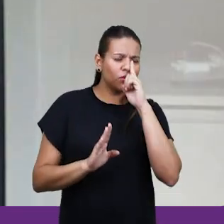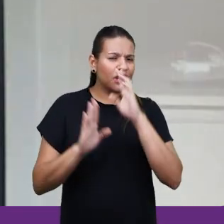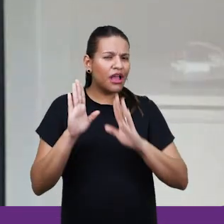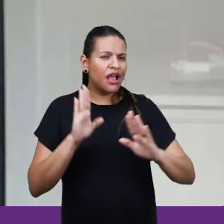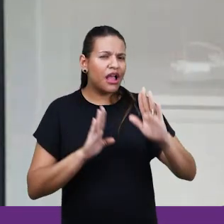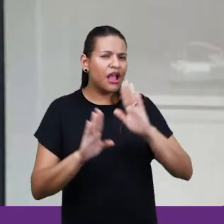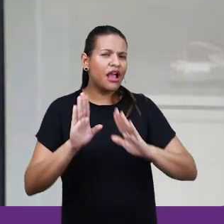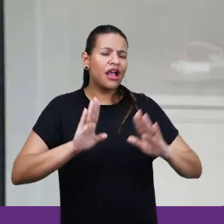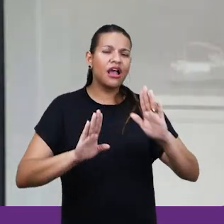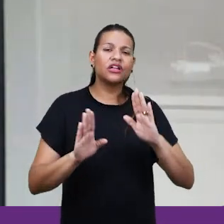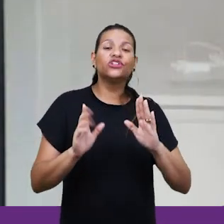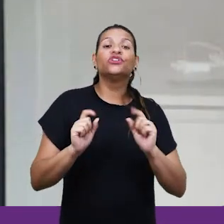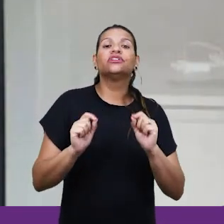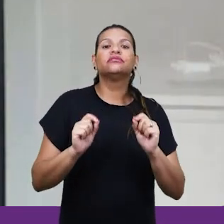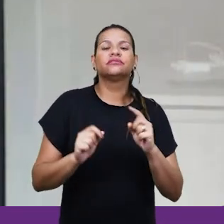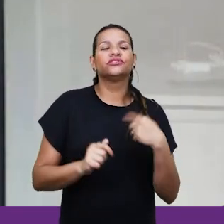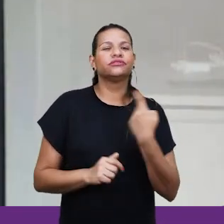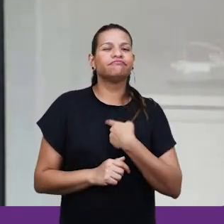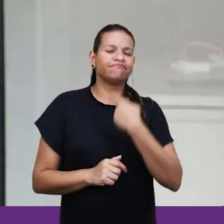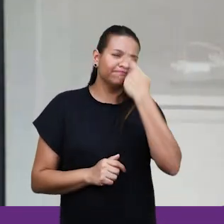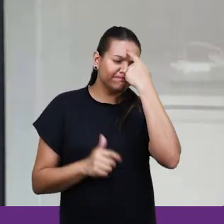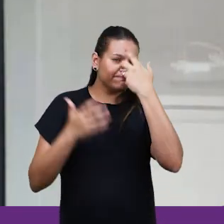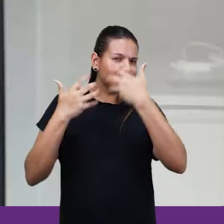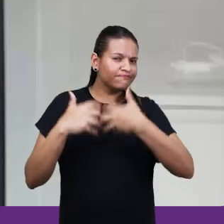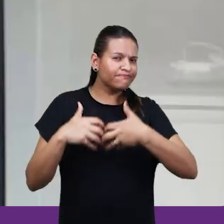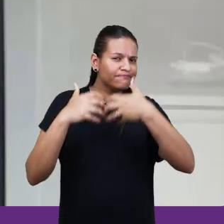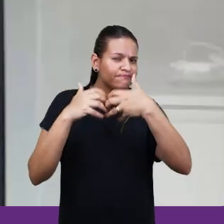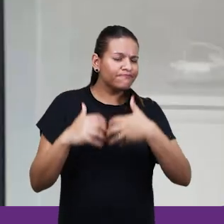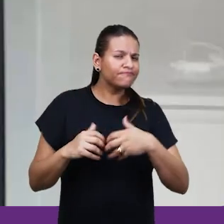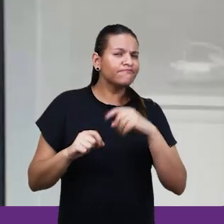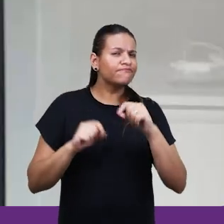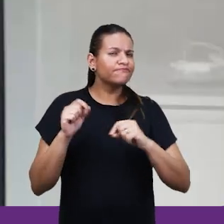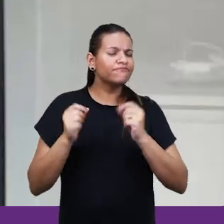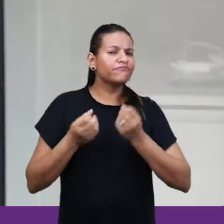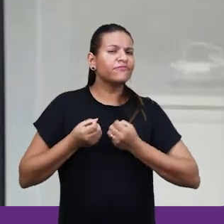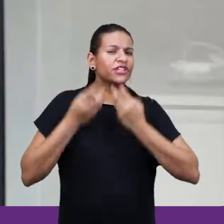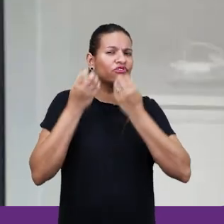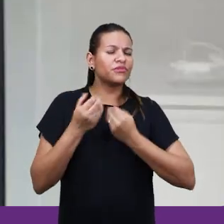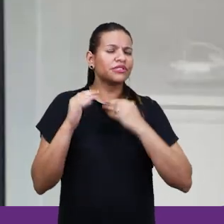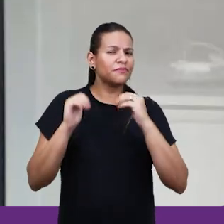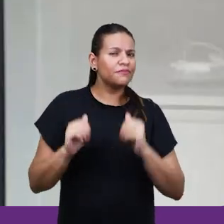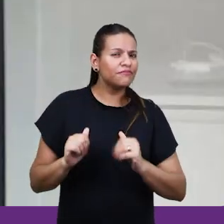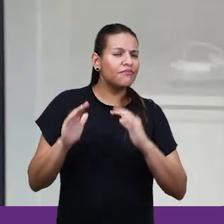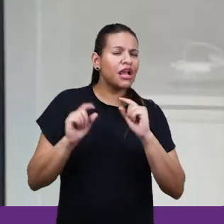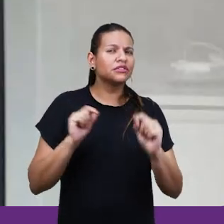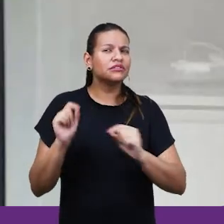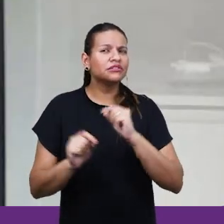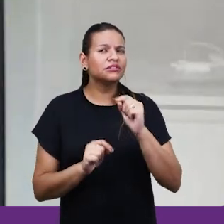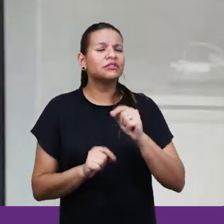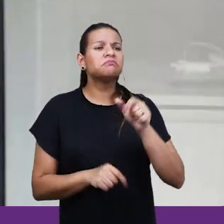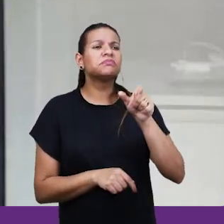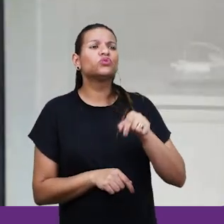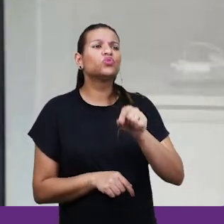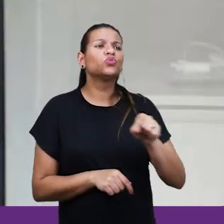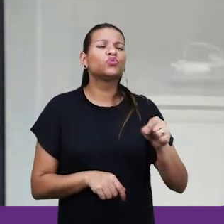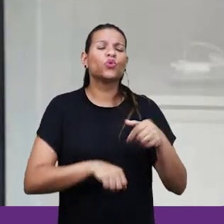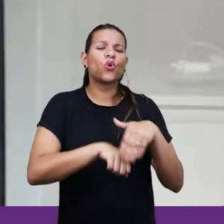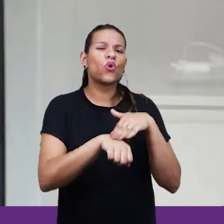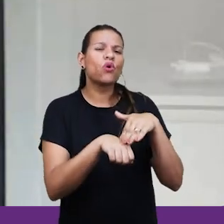da conspiração e achar que estão sempre tentando nos enganar, é um passo. Então, é realmente uma dose ali